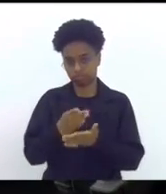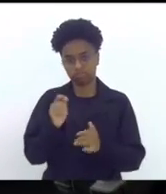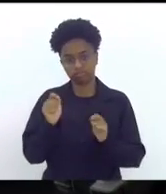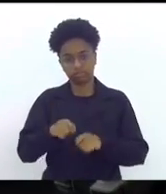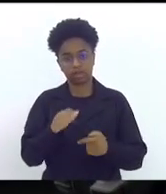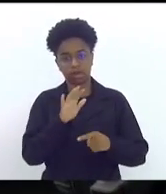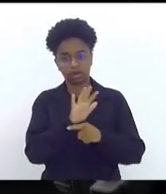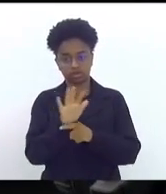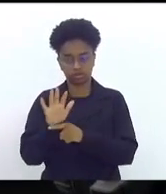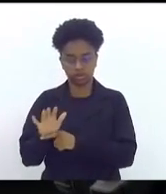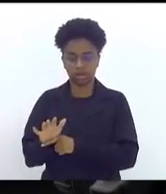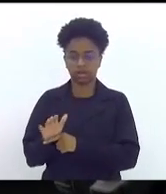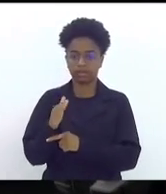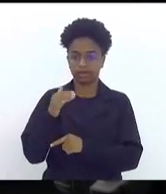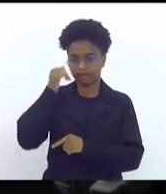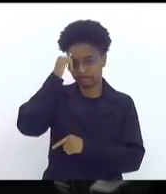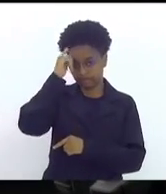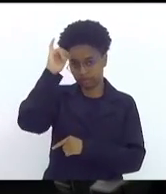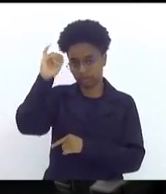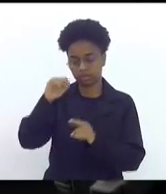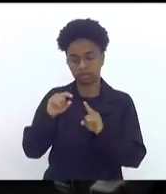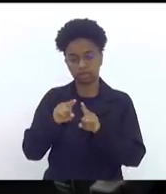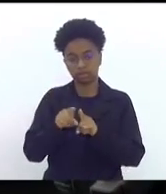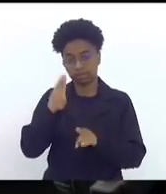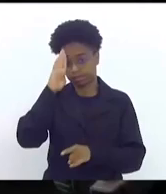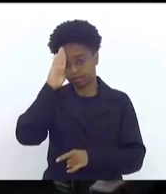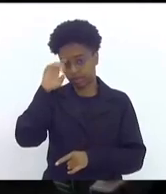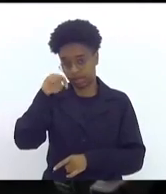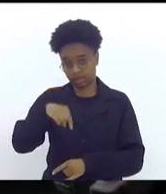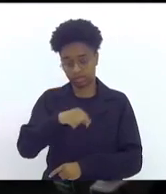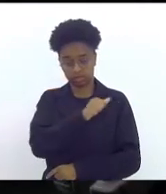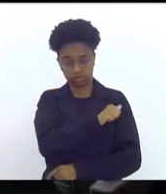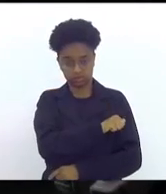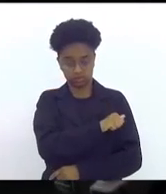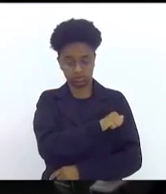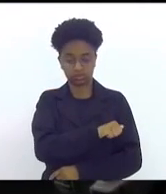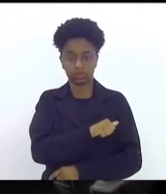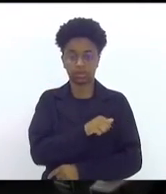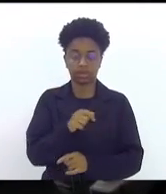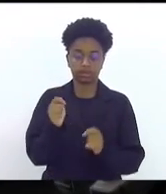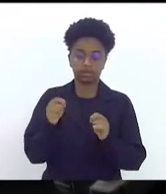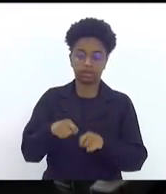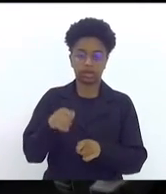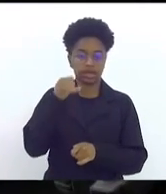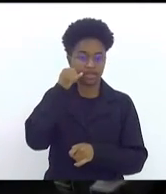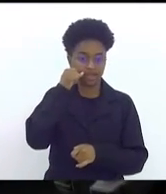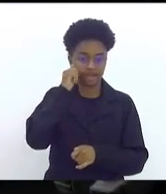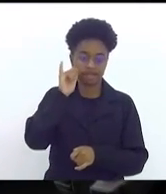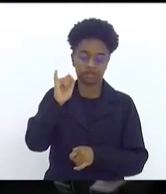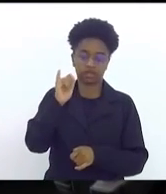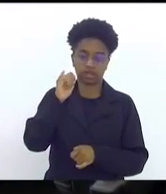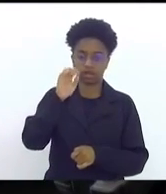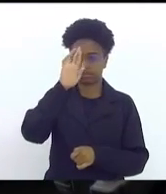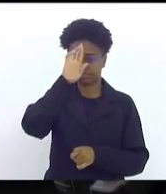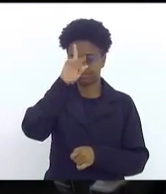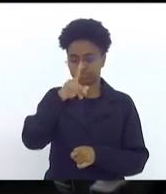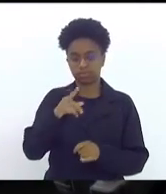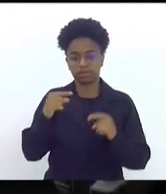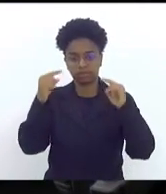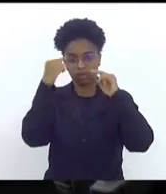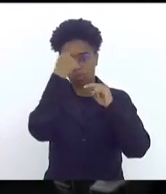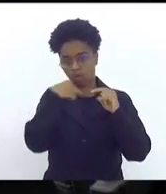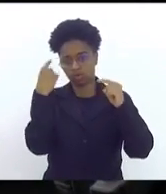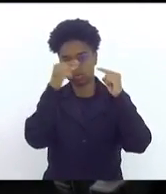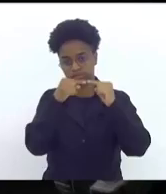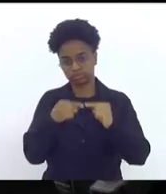e principalmente nesse âmbito aqui estadual, poderá ser útil para evitar o uso equivocado do reconhecimento de pessoas em nosso